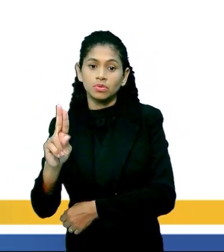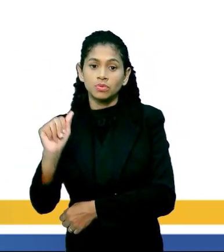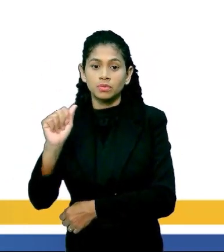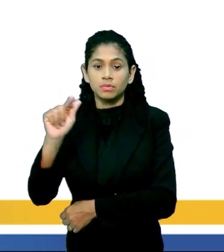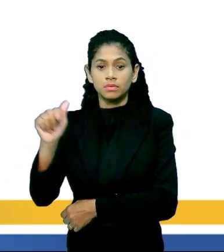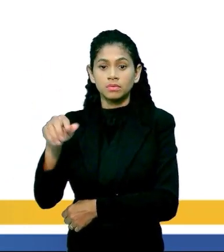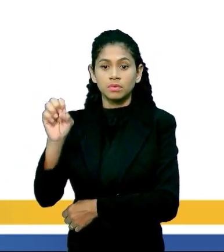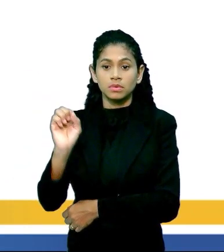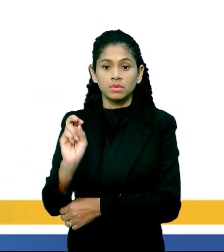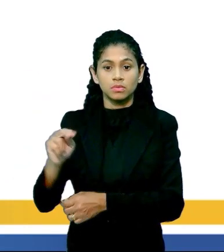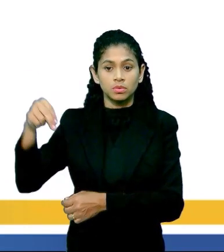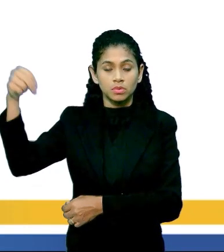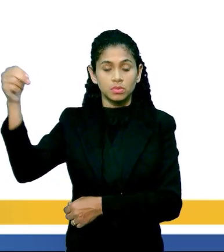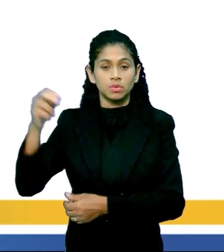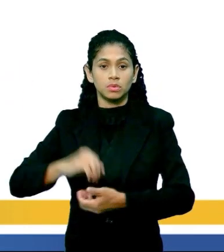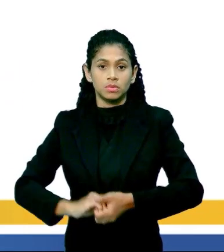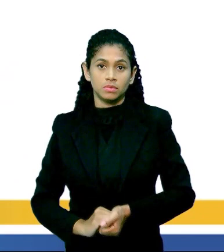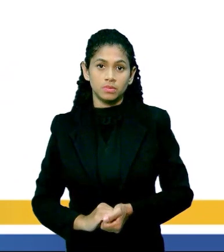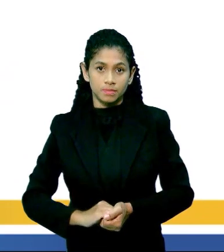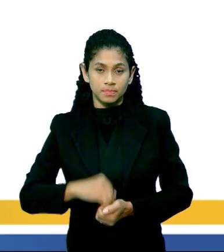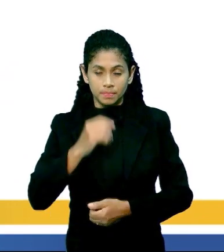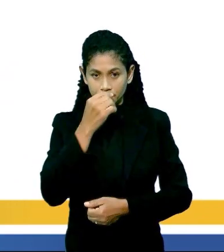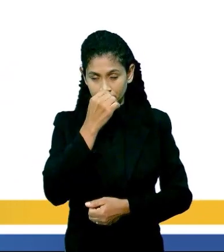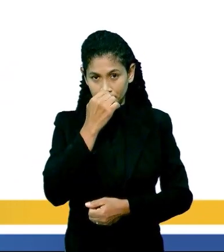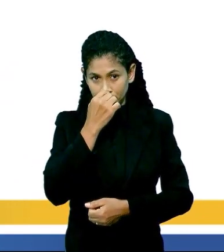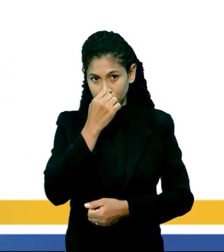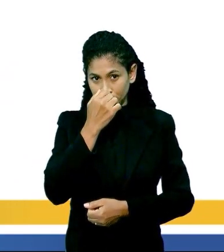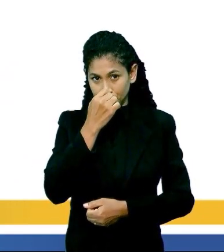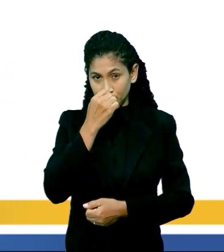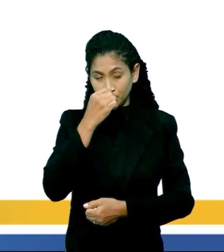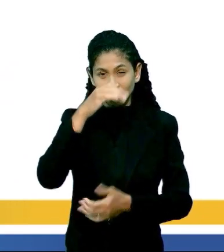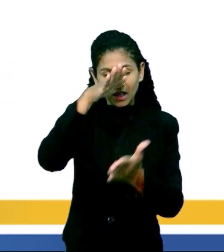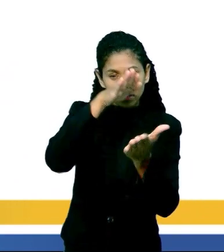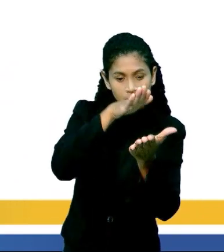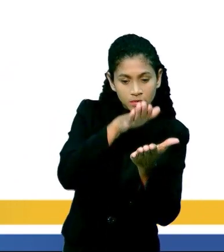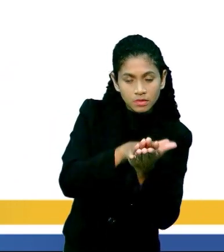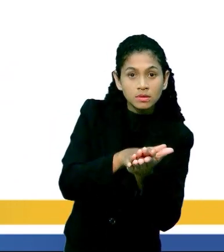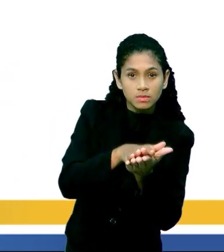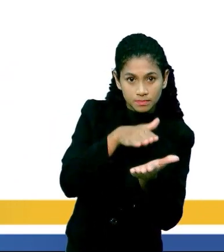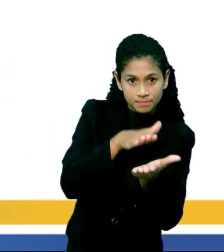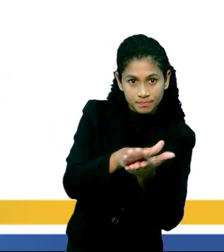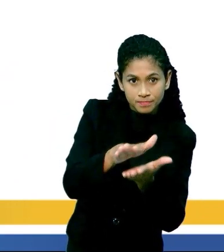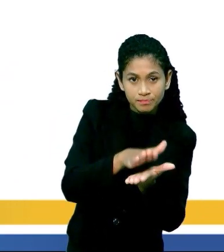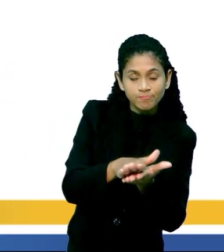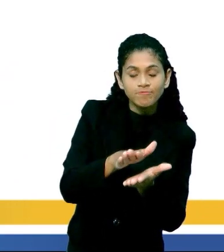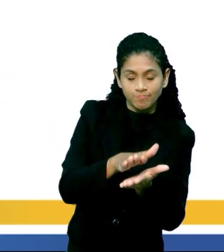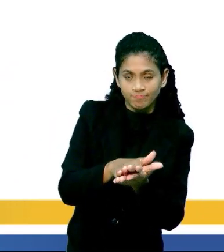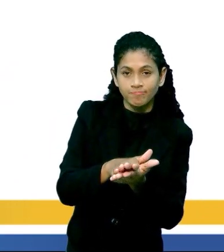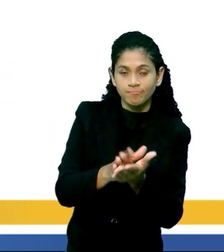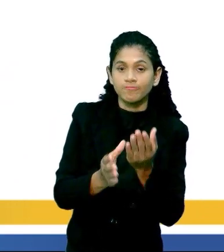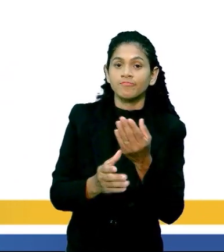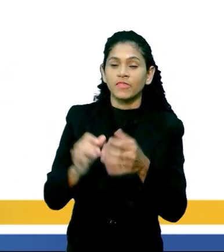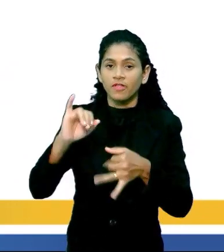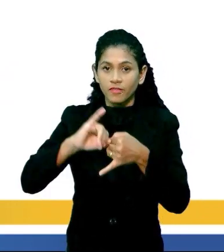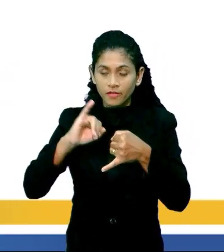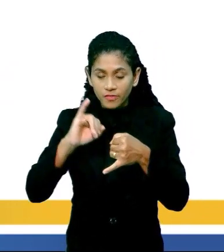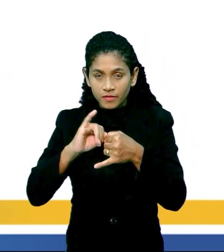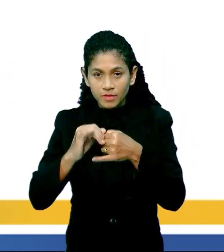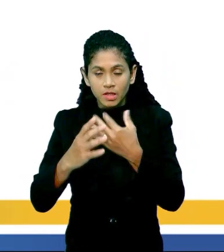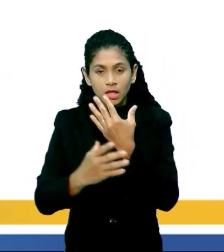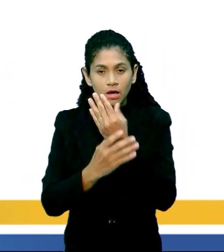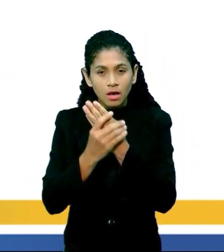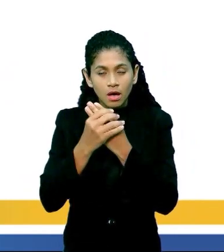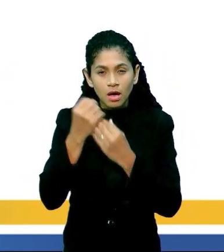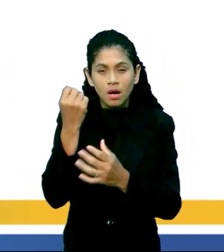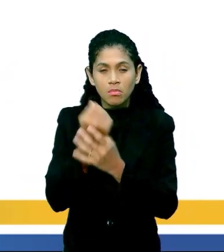seus cordéis. A chapa para a impressão do cordel é feita à mão, letra por letra, um